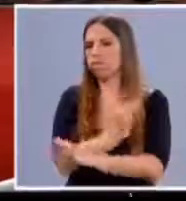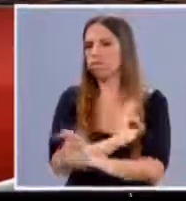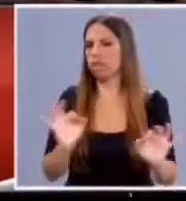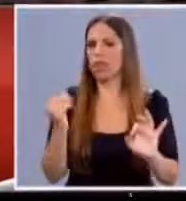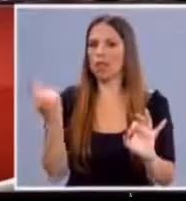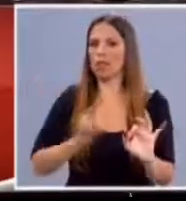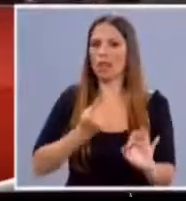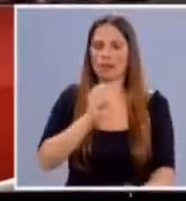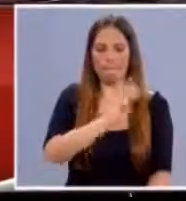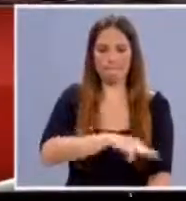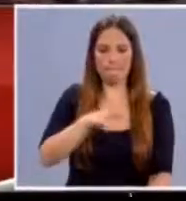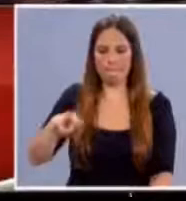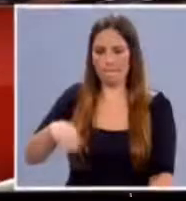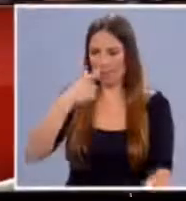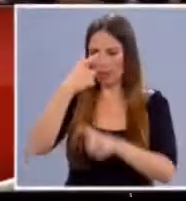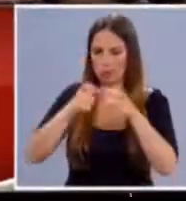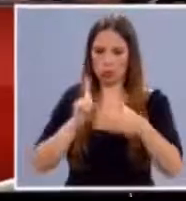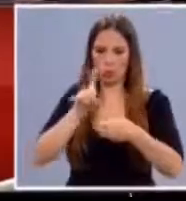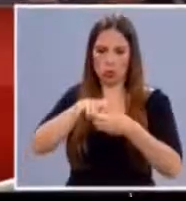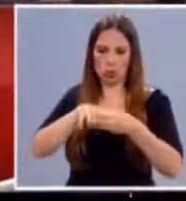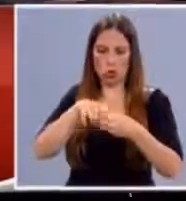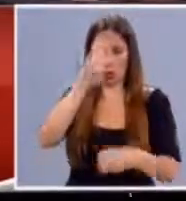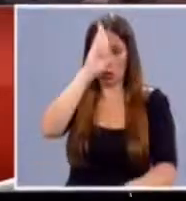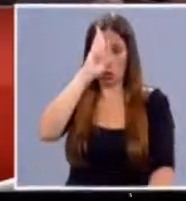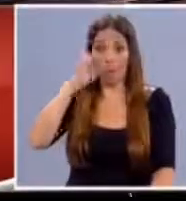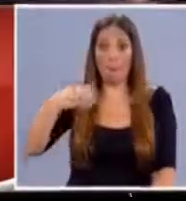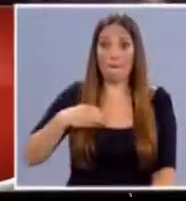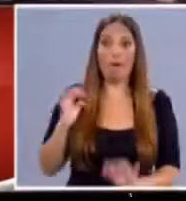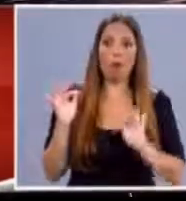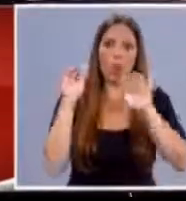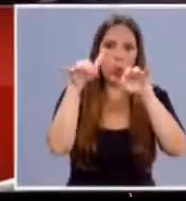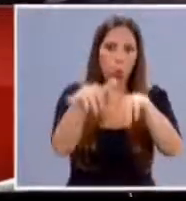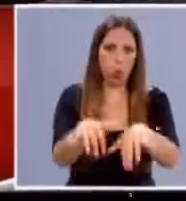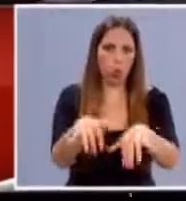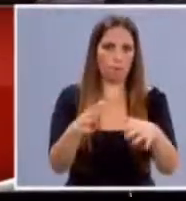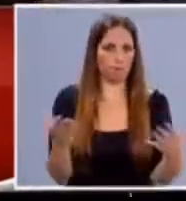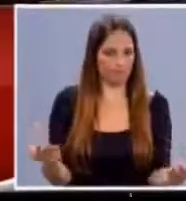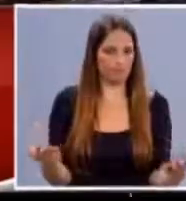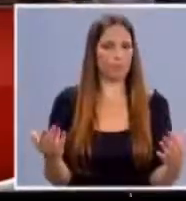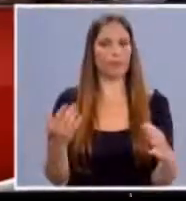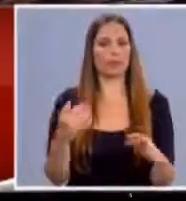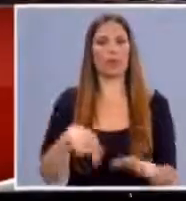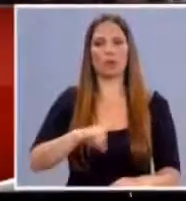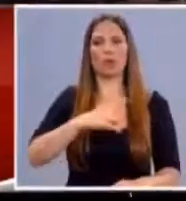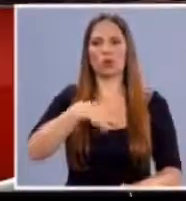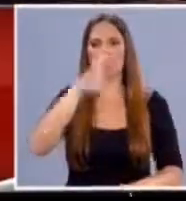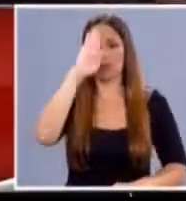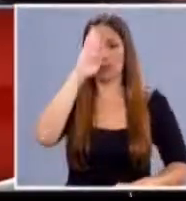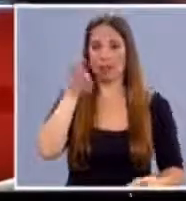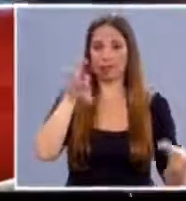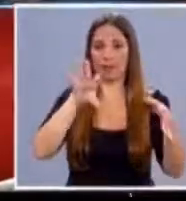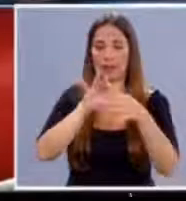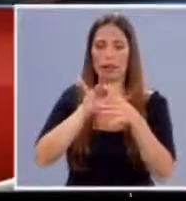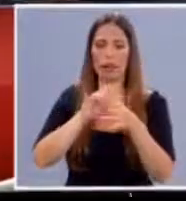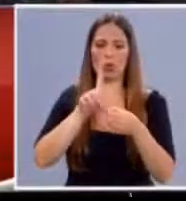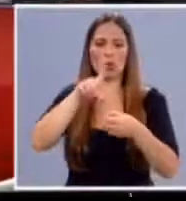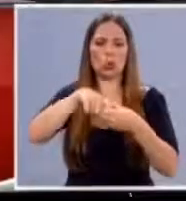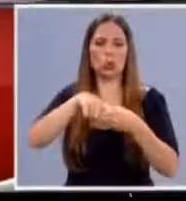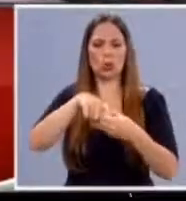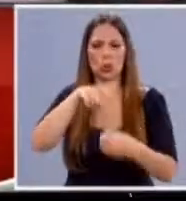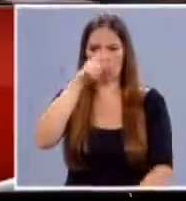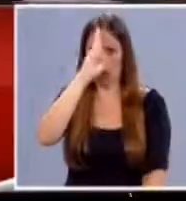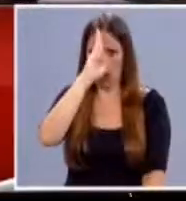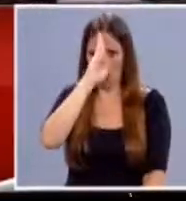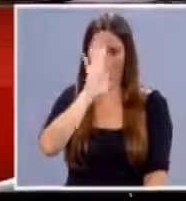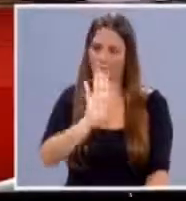milhares de sócios do Sporting Clube Portugal. Mas aquilo que sabemos dos sócios do Sporting, eu diria, permitem-me